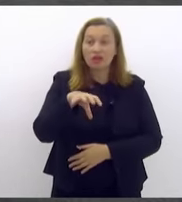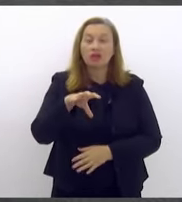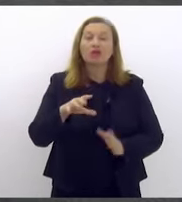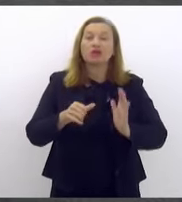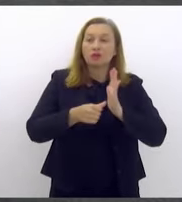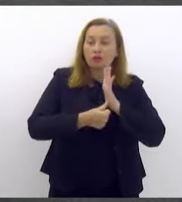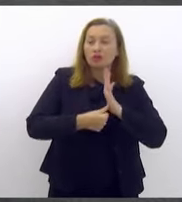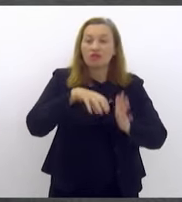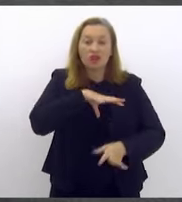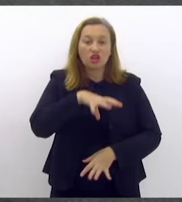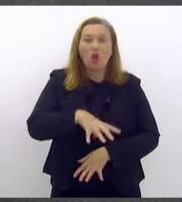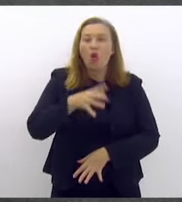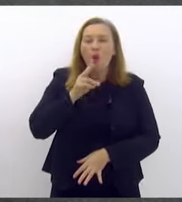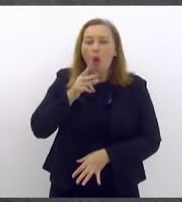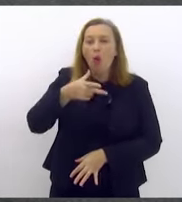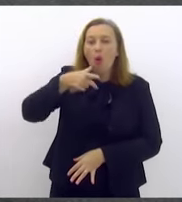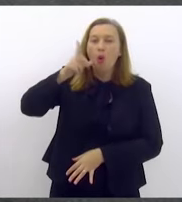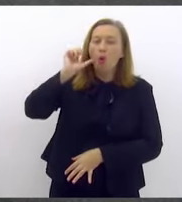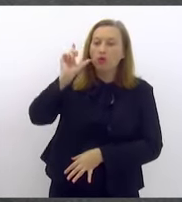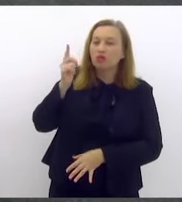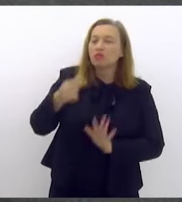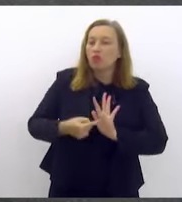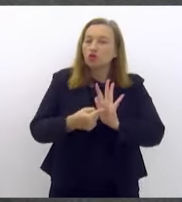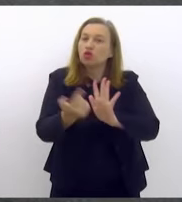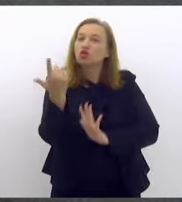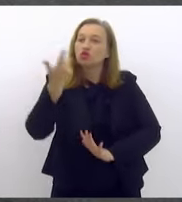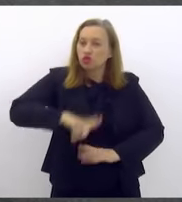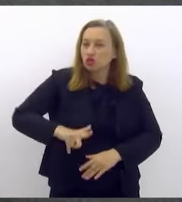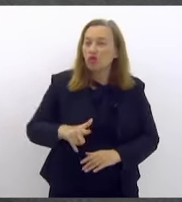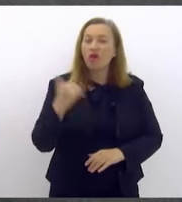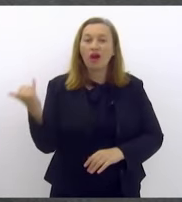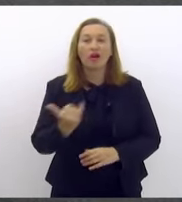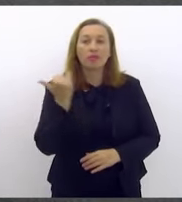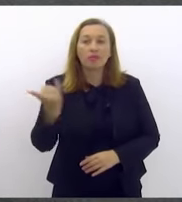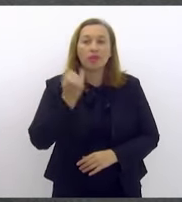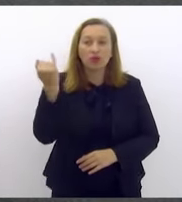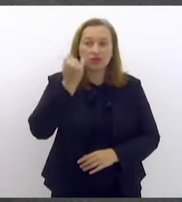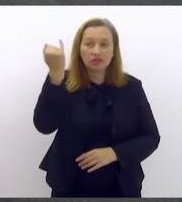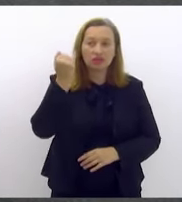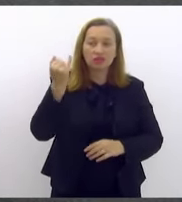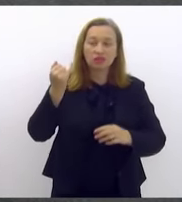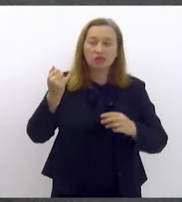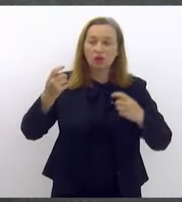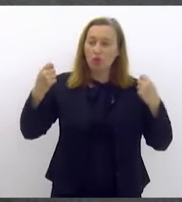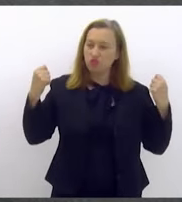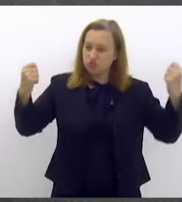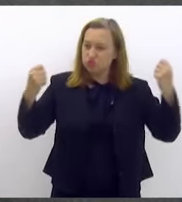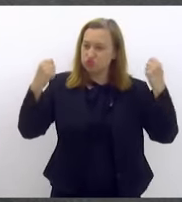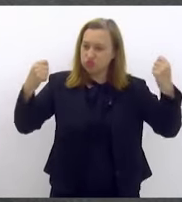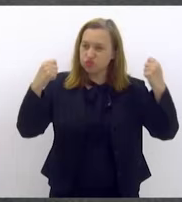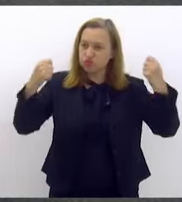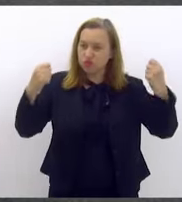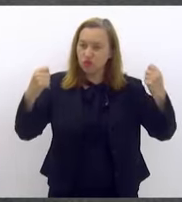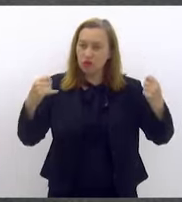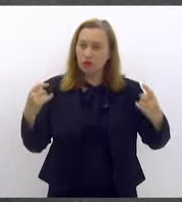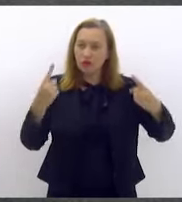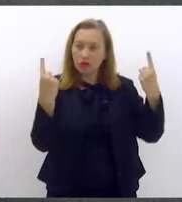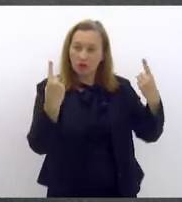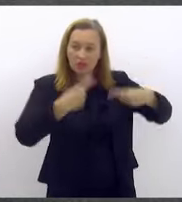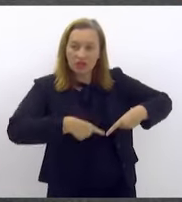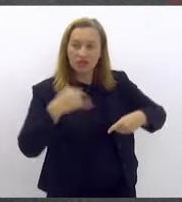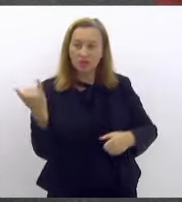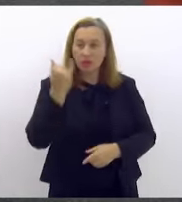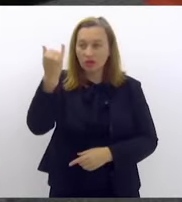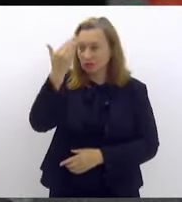que ontem mostrou mais uma vez a importância de uma torcida num jogo tão importante.